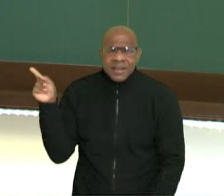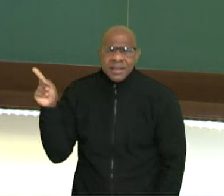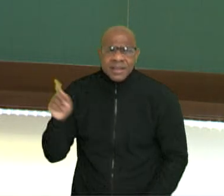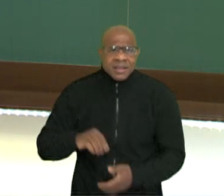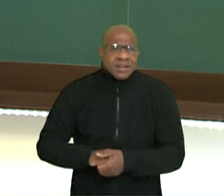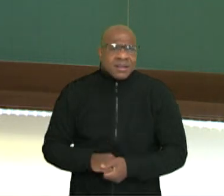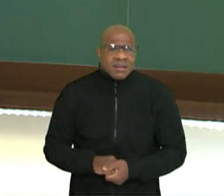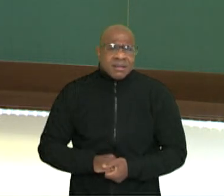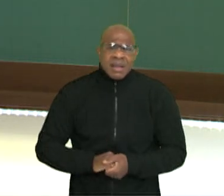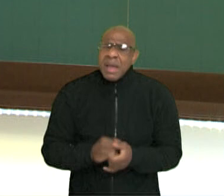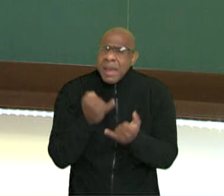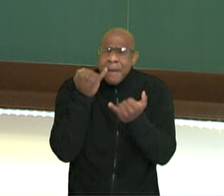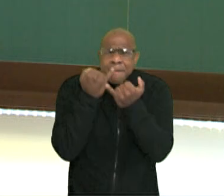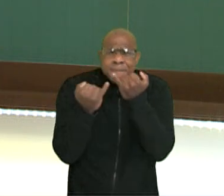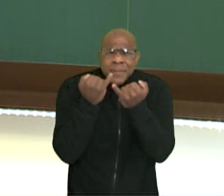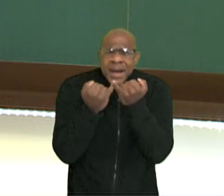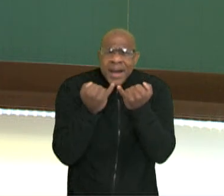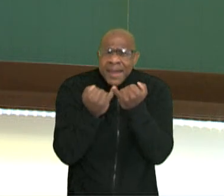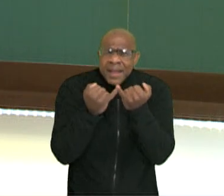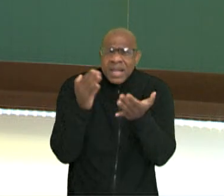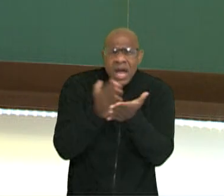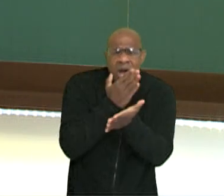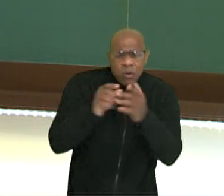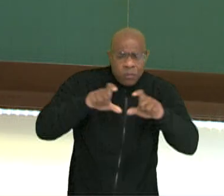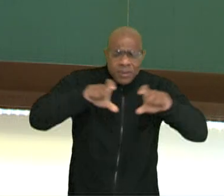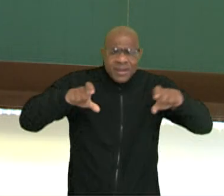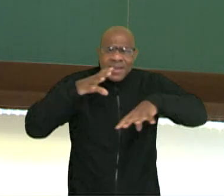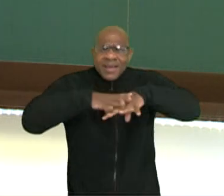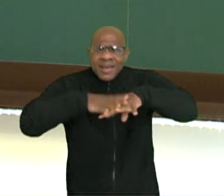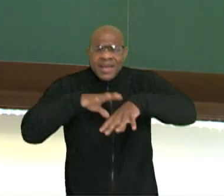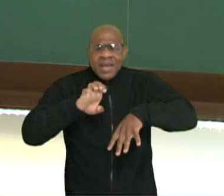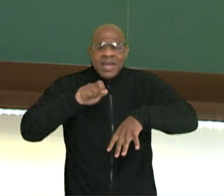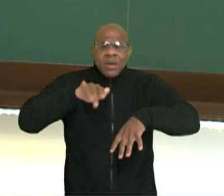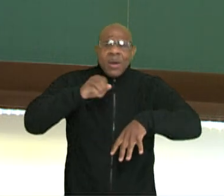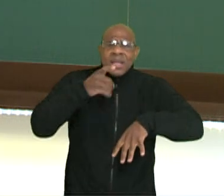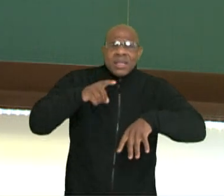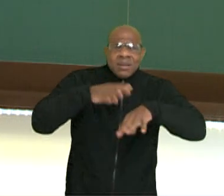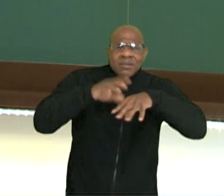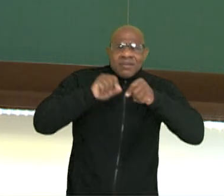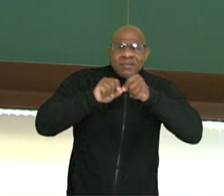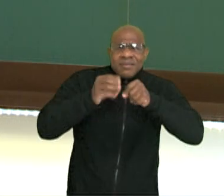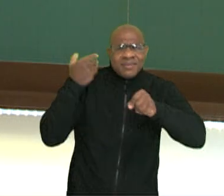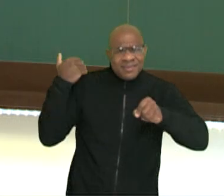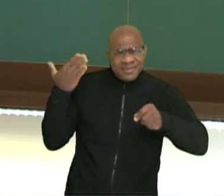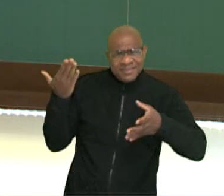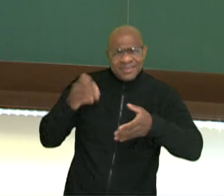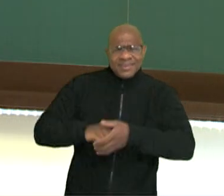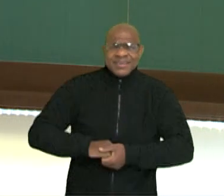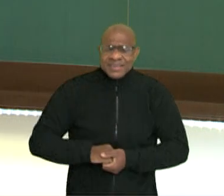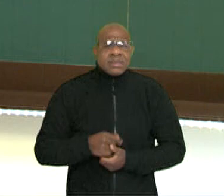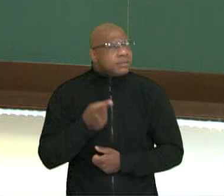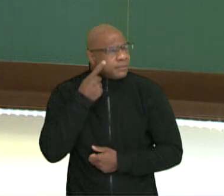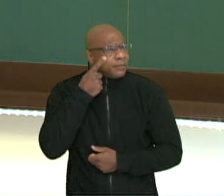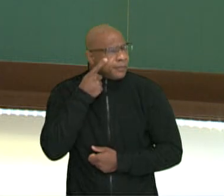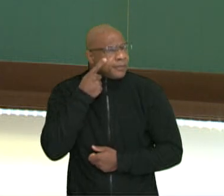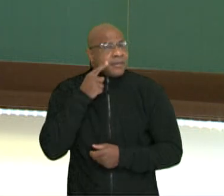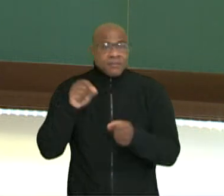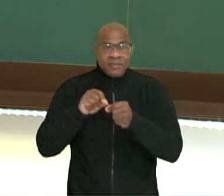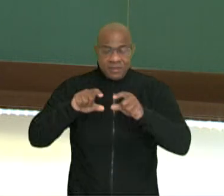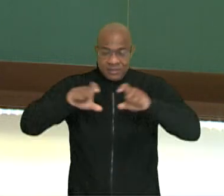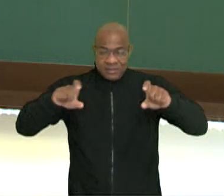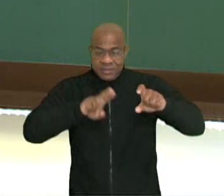não é parecida com algumas equações que nós trabalhamos? É, né? E nós vamos usar essa